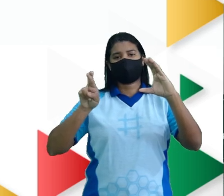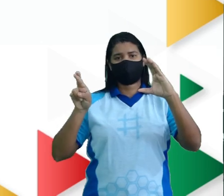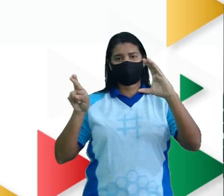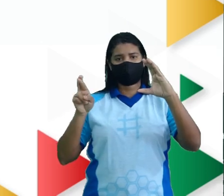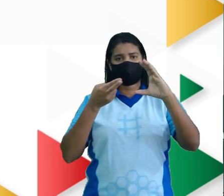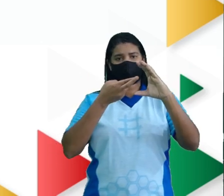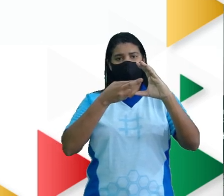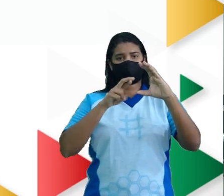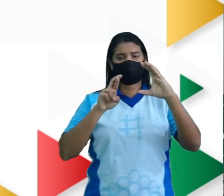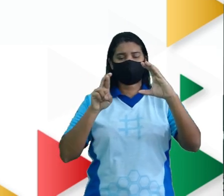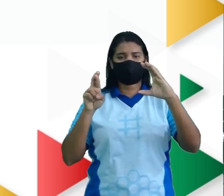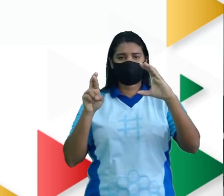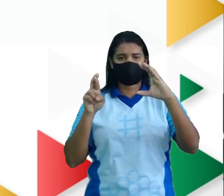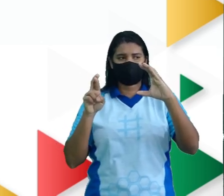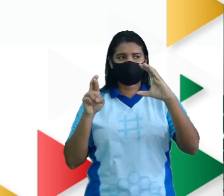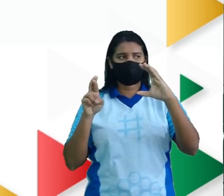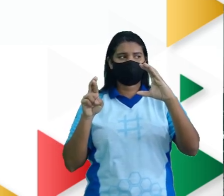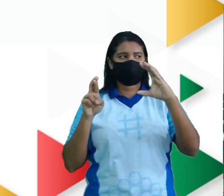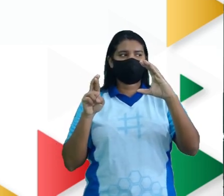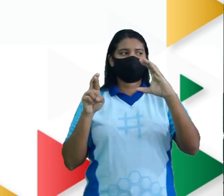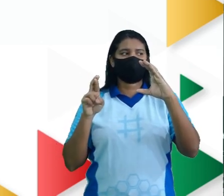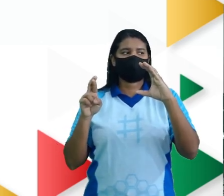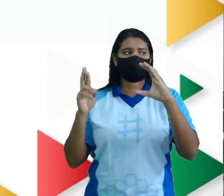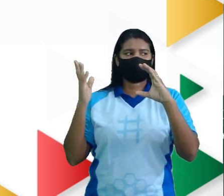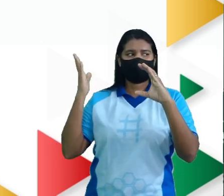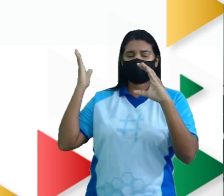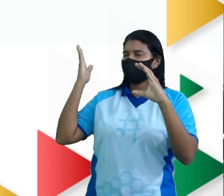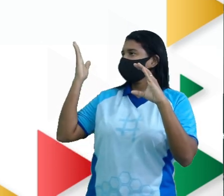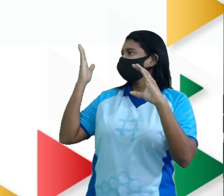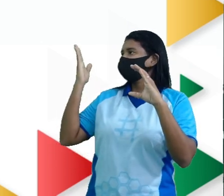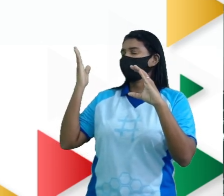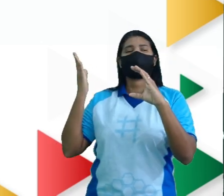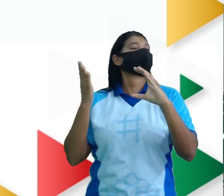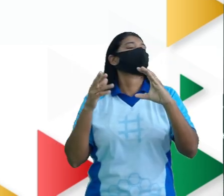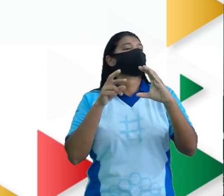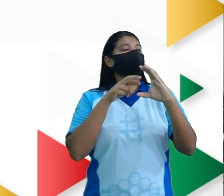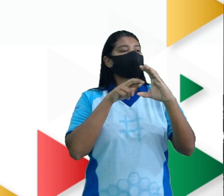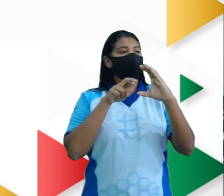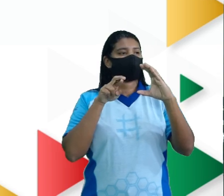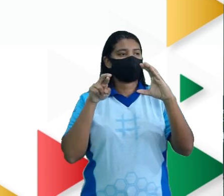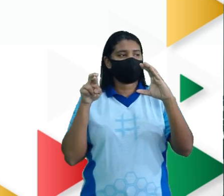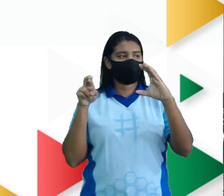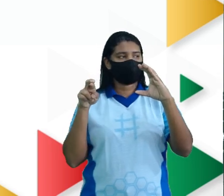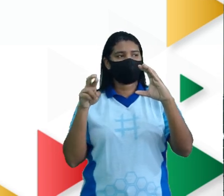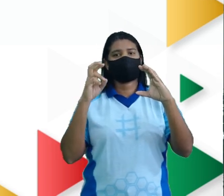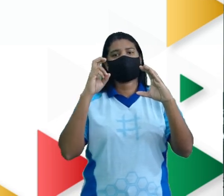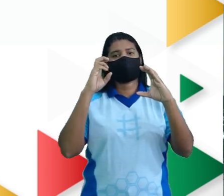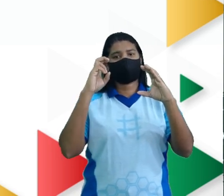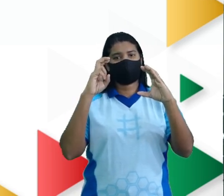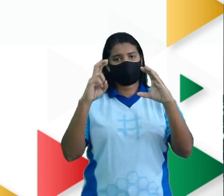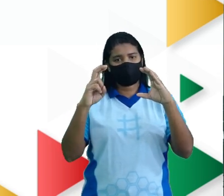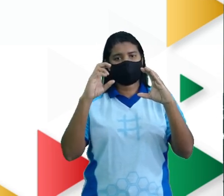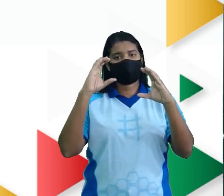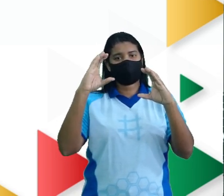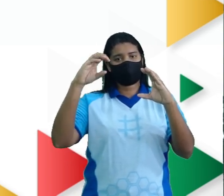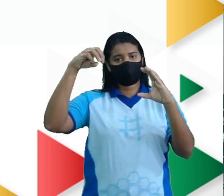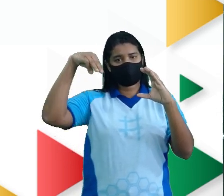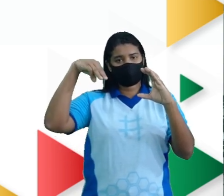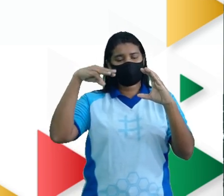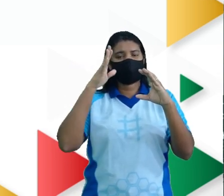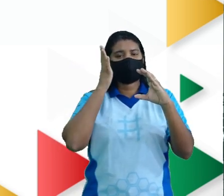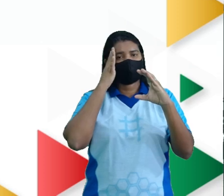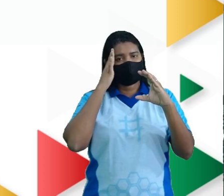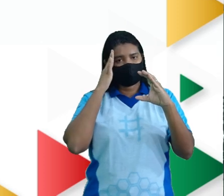centímetros. Lógico que o meu compasso no quadro vai estar muito maior que 5 centímetros, tá? Porque os